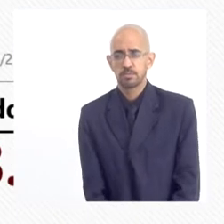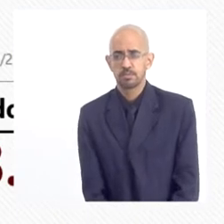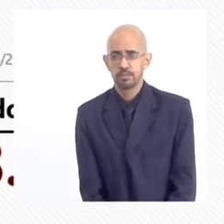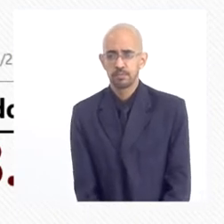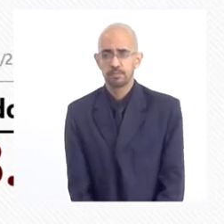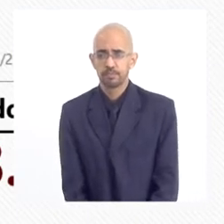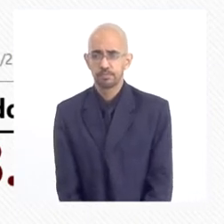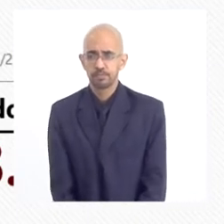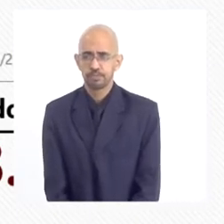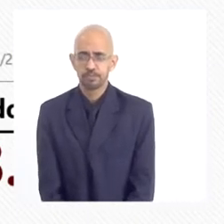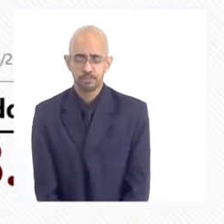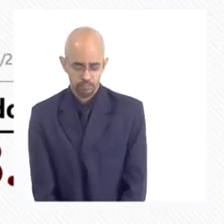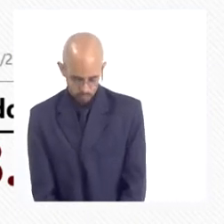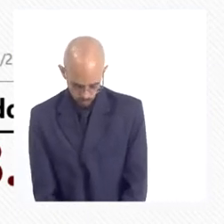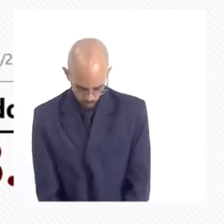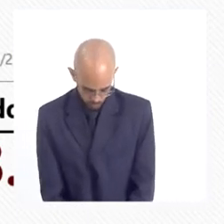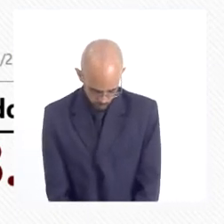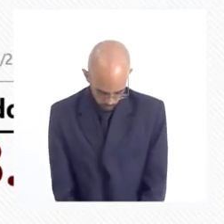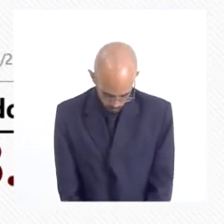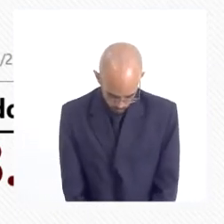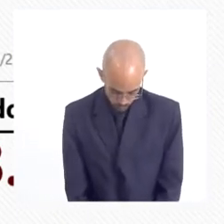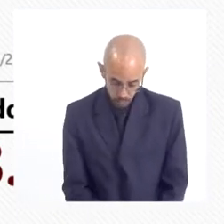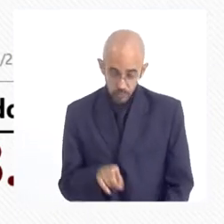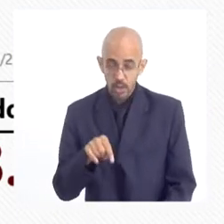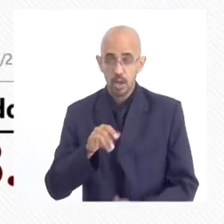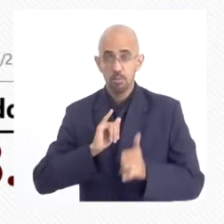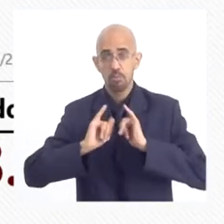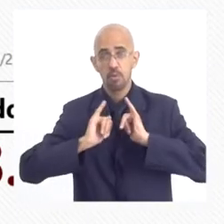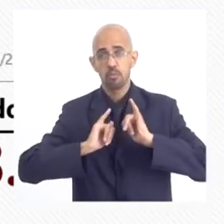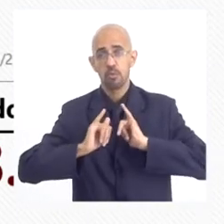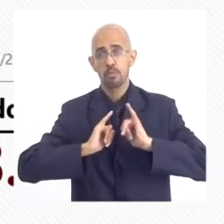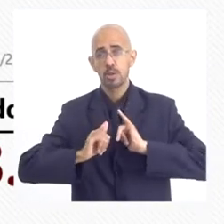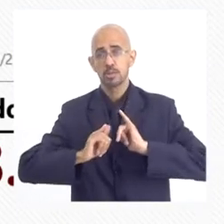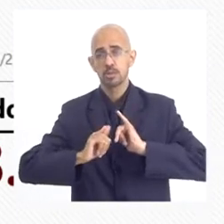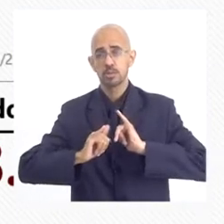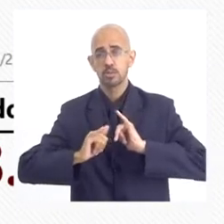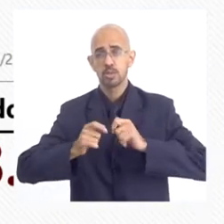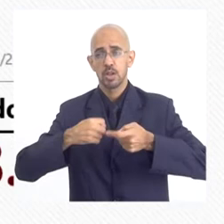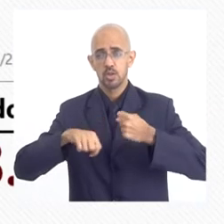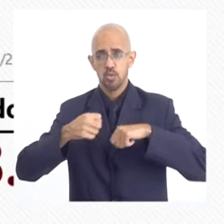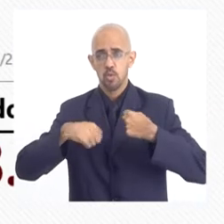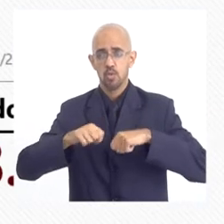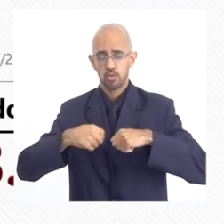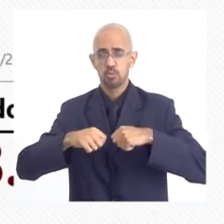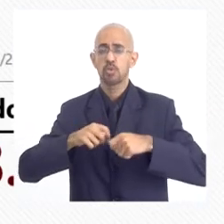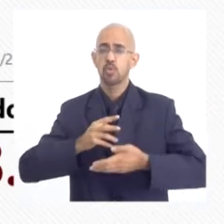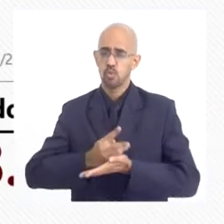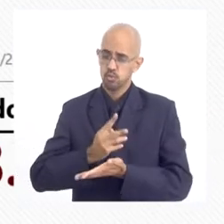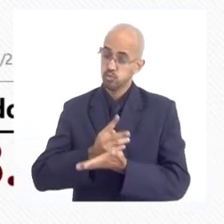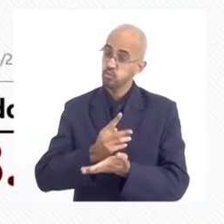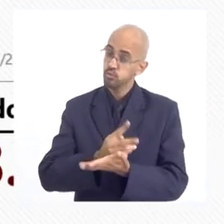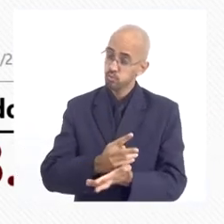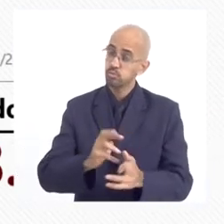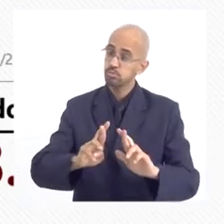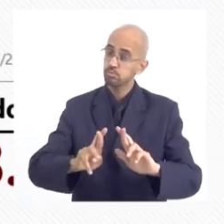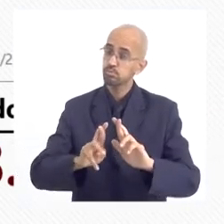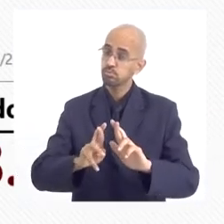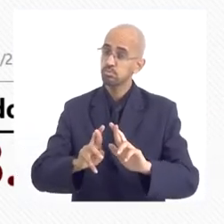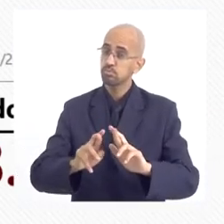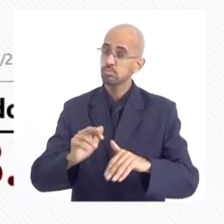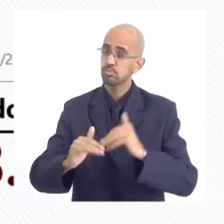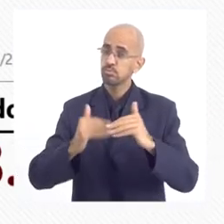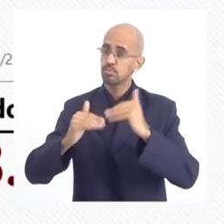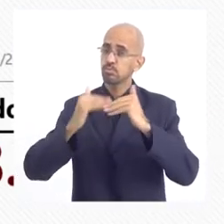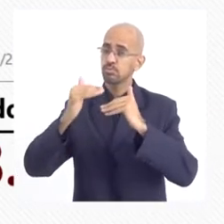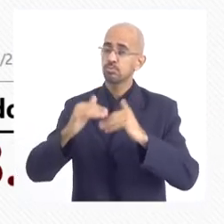Enfim, é um dado que a economia continue crescendo assim, né?